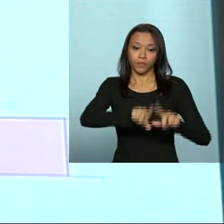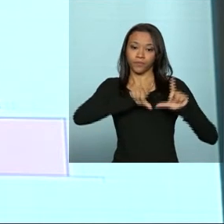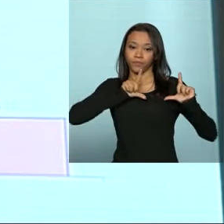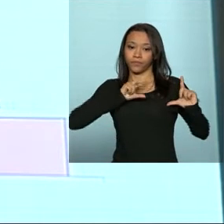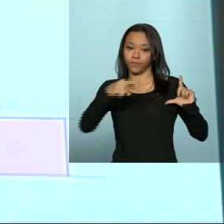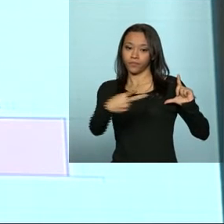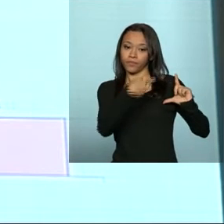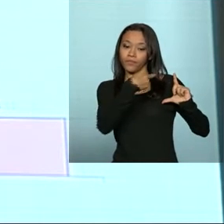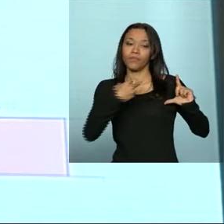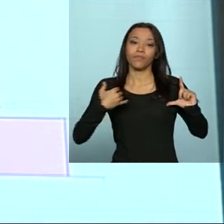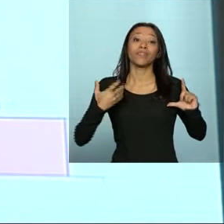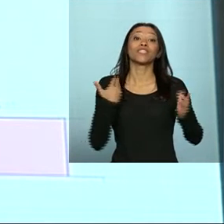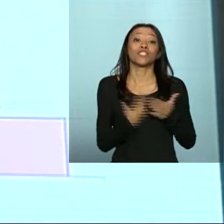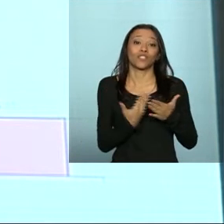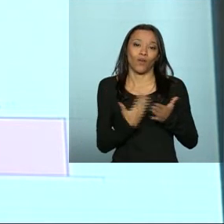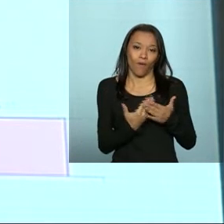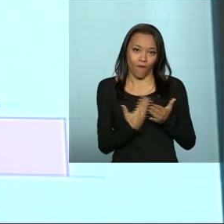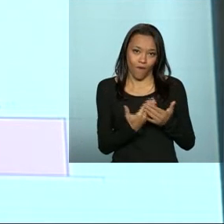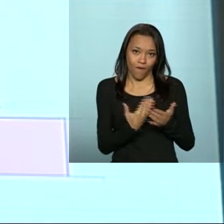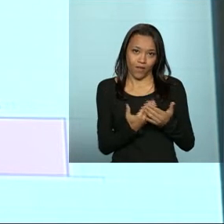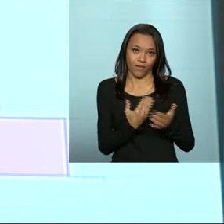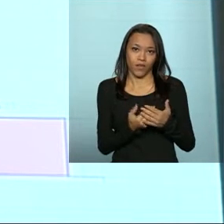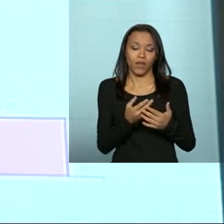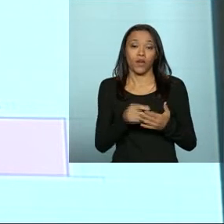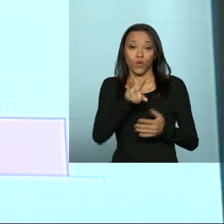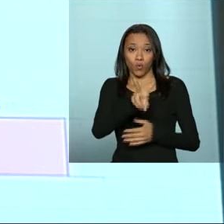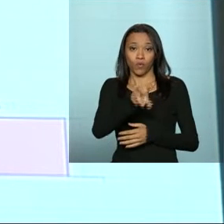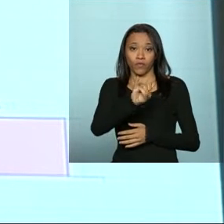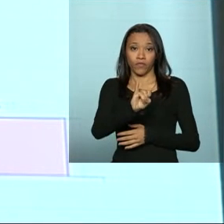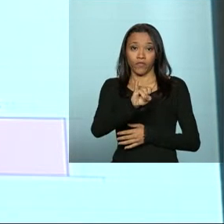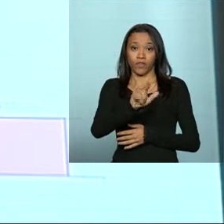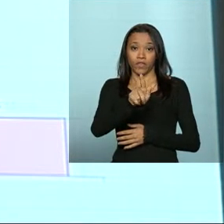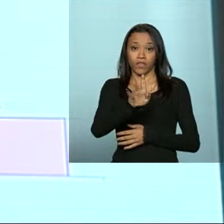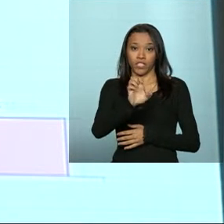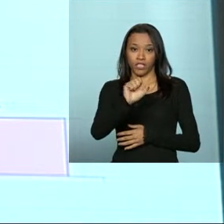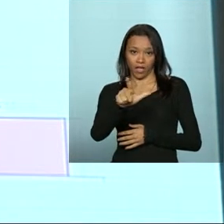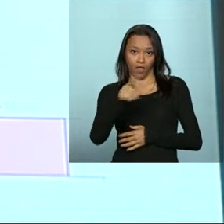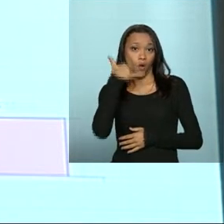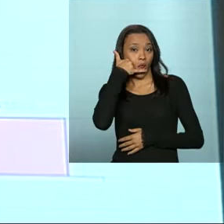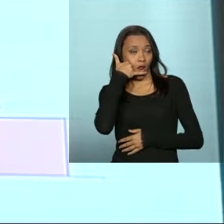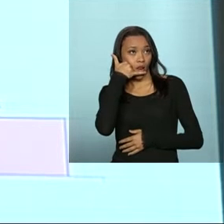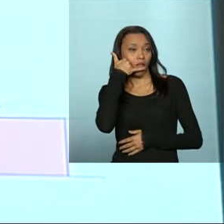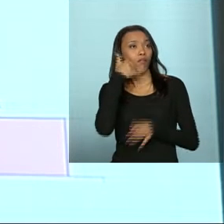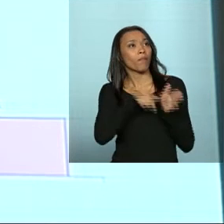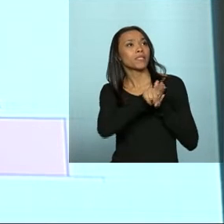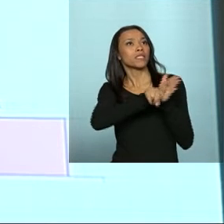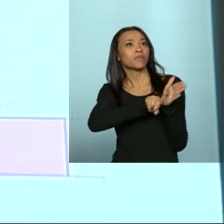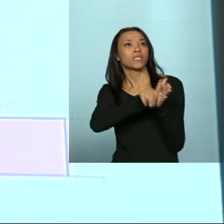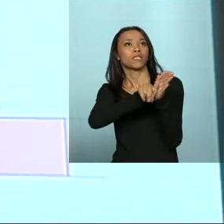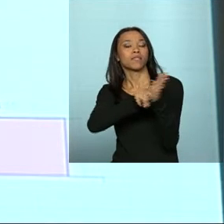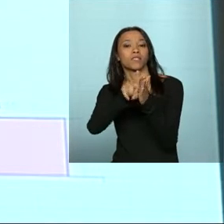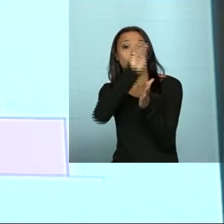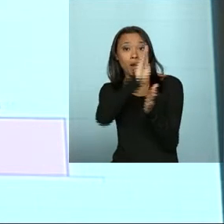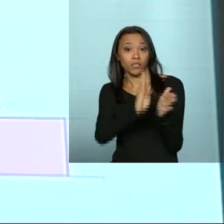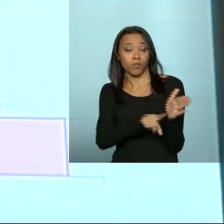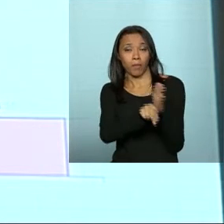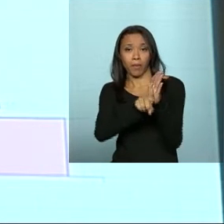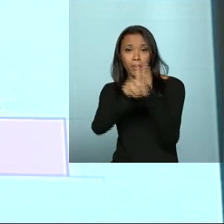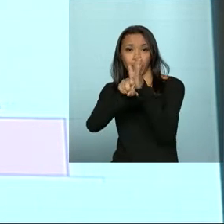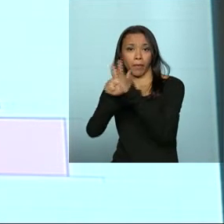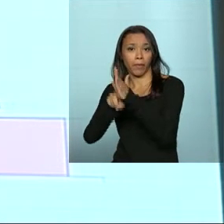de escolaridade. O Vigitel, ele entrevista a população e é possível que nós façamos, então, análise